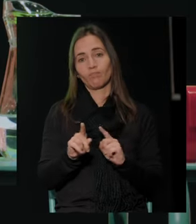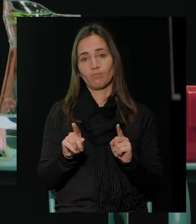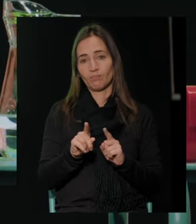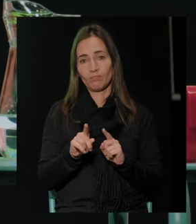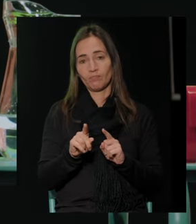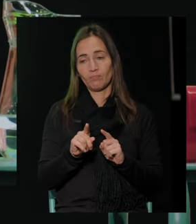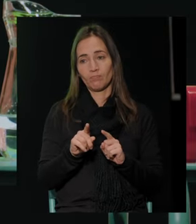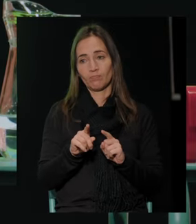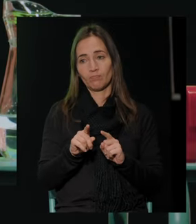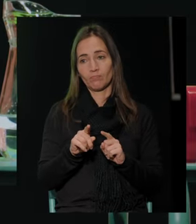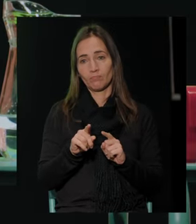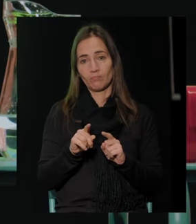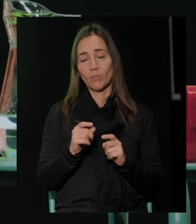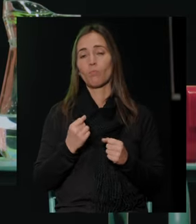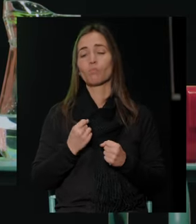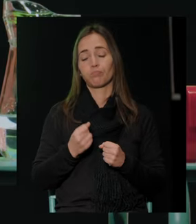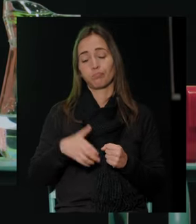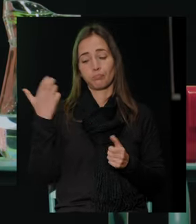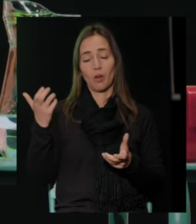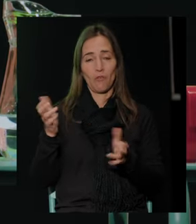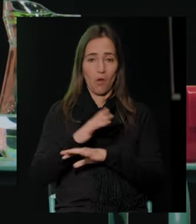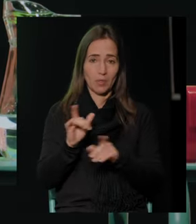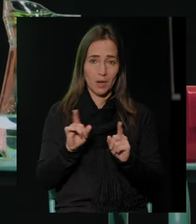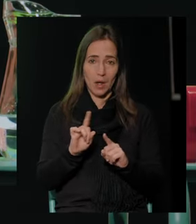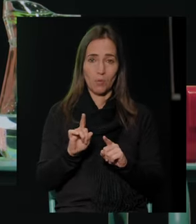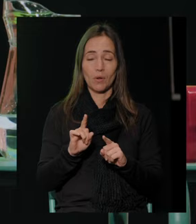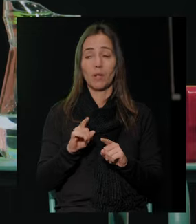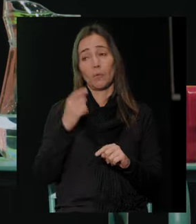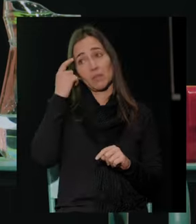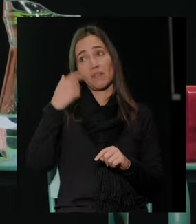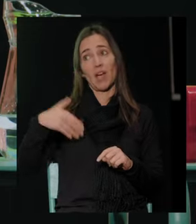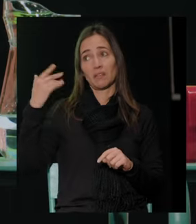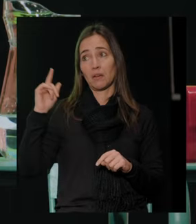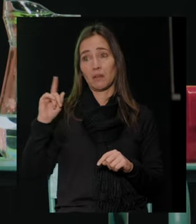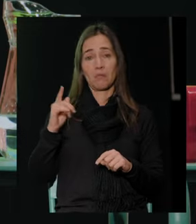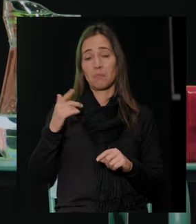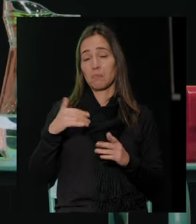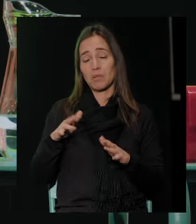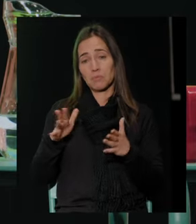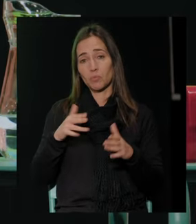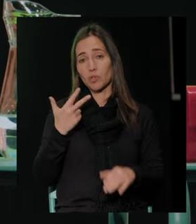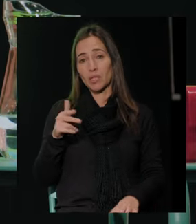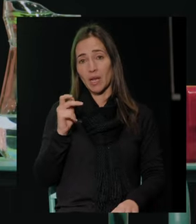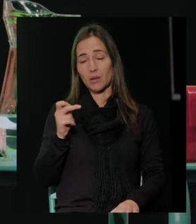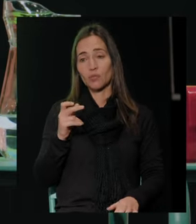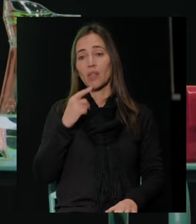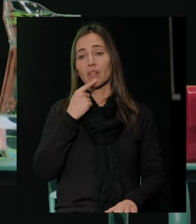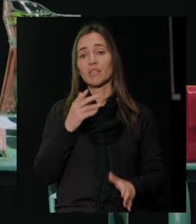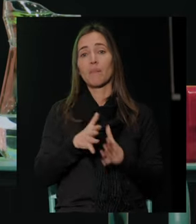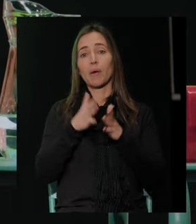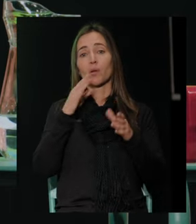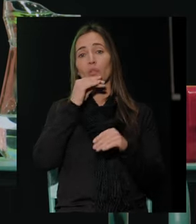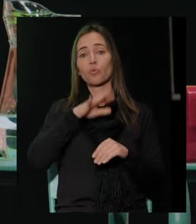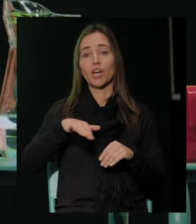contra esta perda de território. E isto fez, eu pensava que era uma coisa muito mais antiga, mas não tem nem 100 anos, fez com que grande parte dos terrenos comunitários em